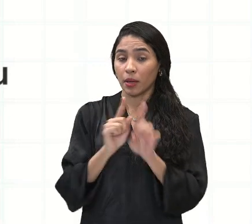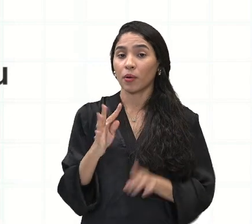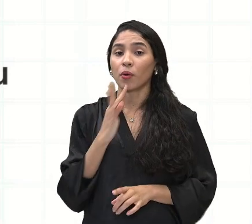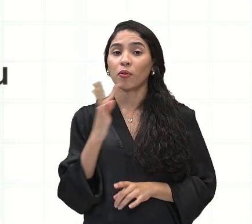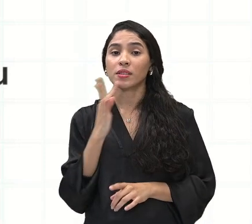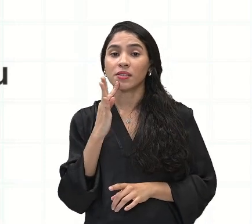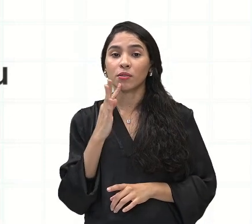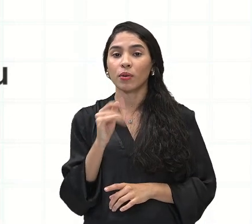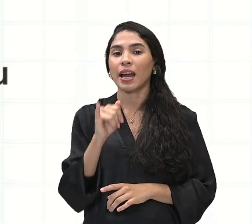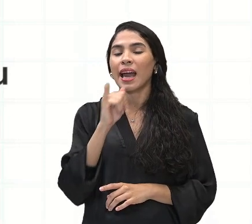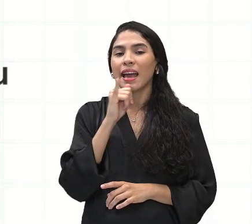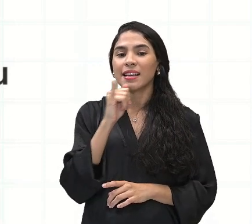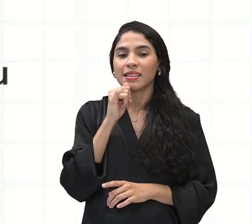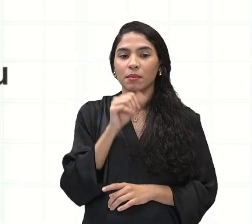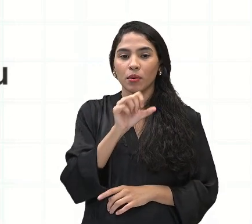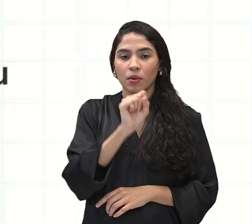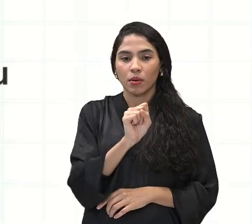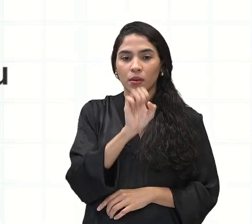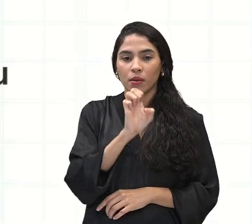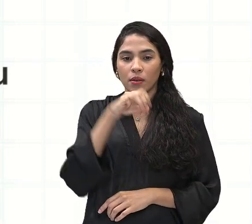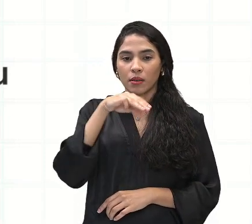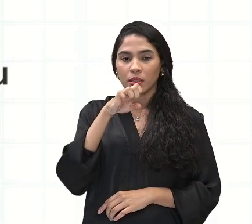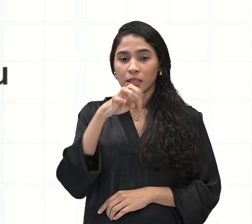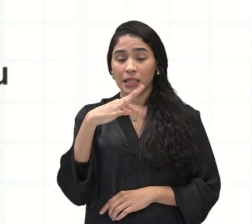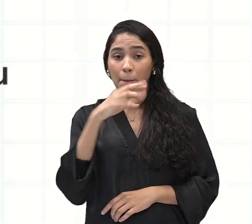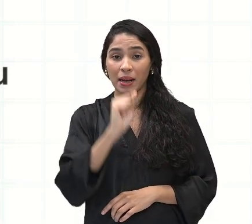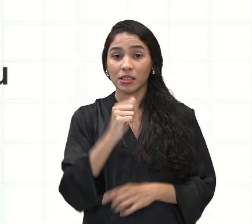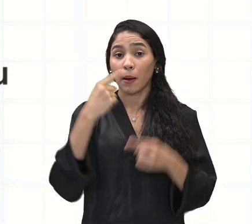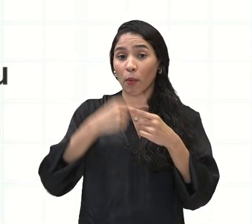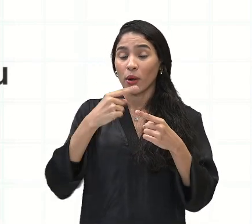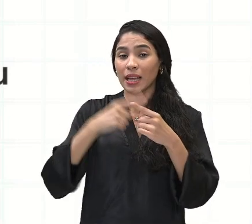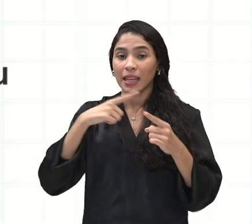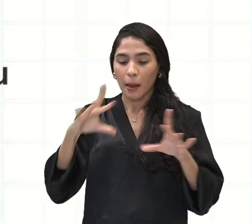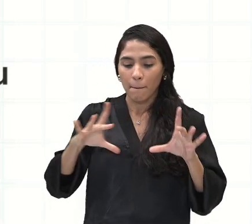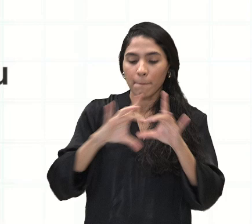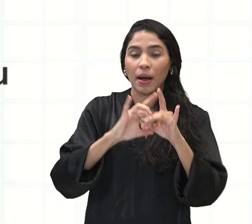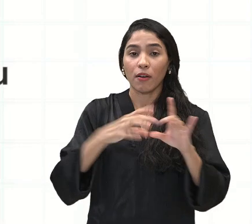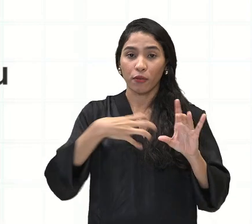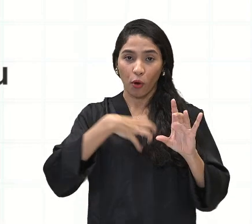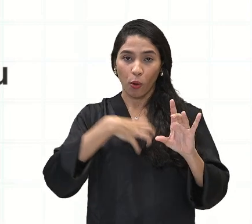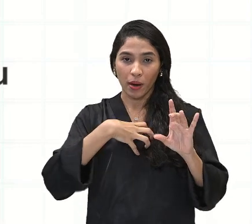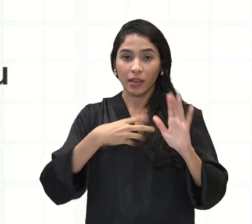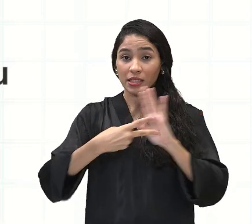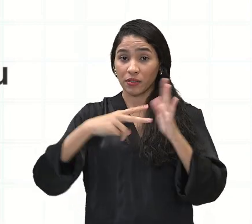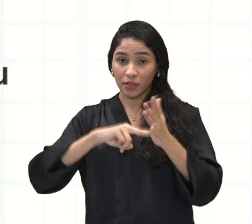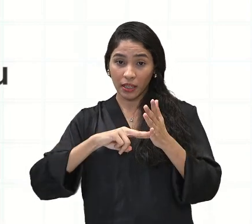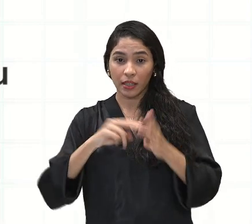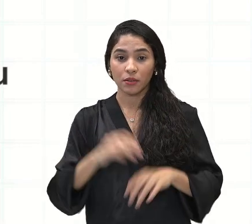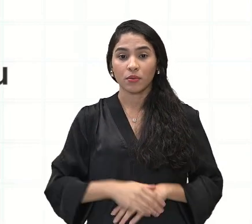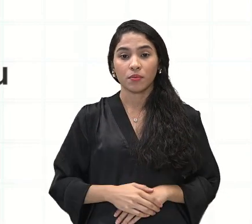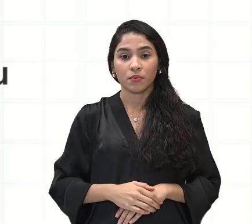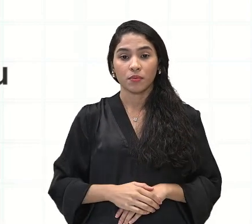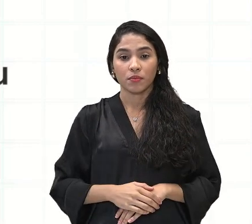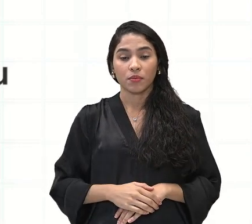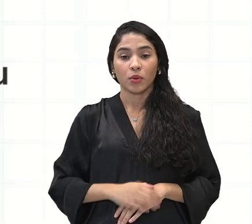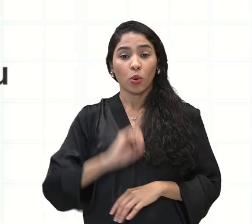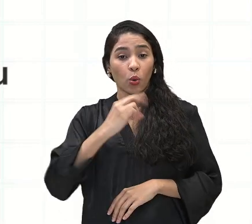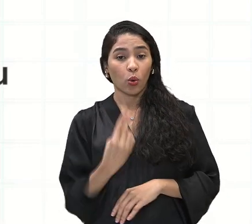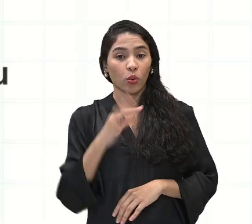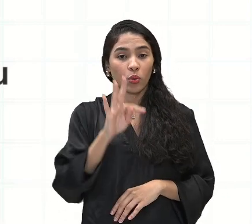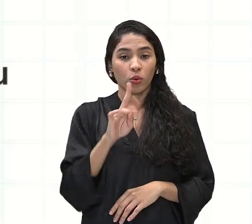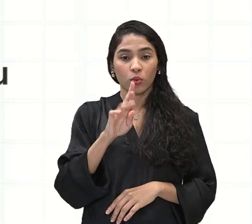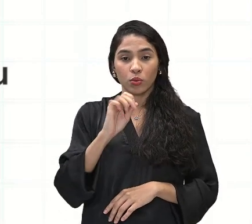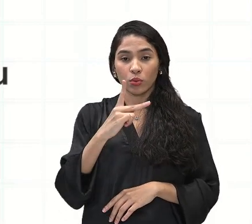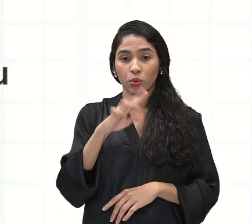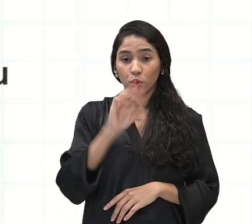figuras semânticas, porque ela dá o sentido, ela tem a ver com o sentido que as palavras possuem. Ou tropos, são recursos utilizados na